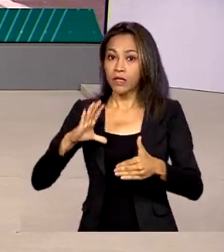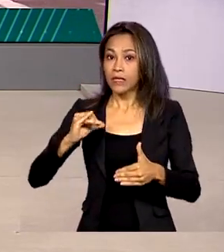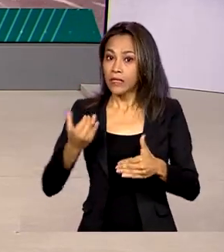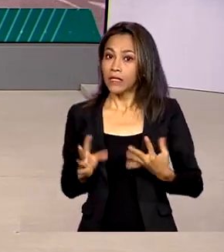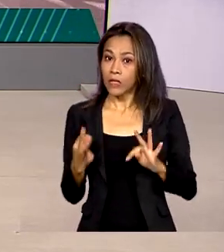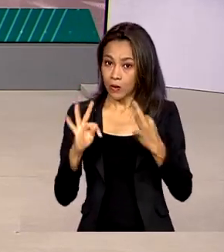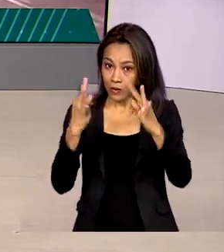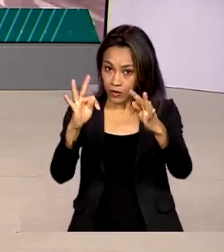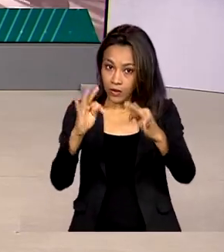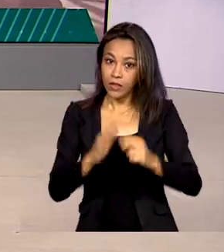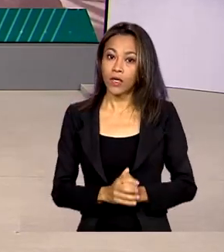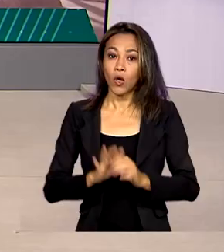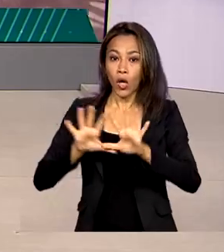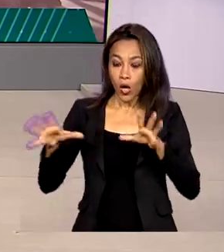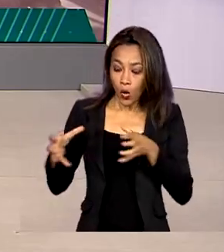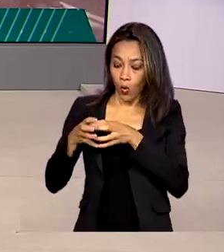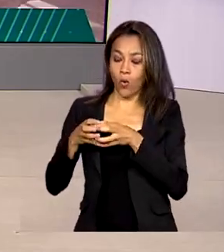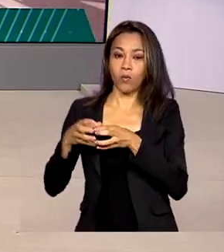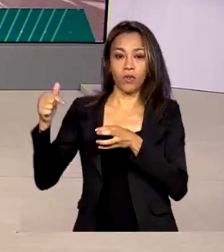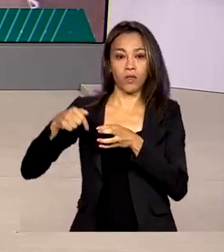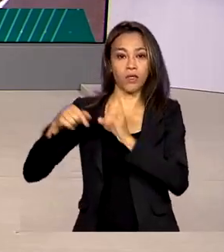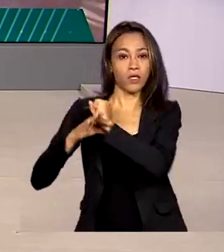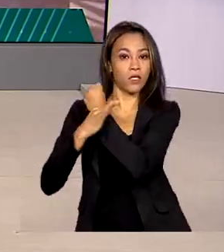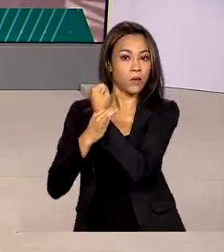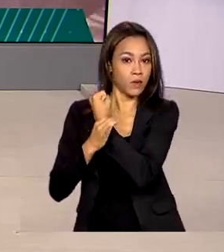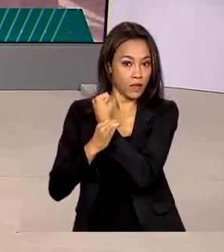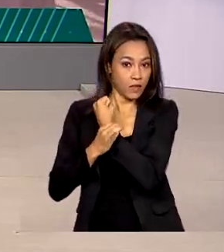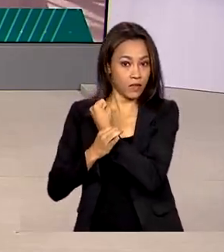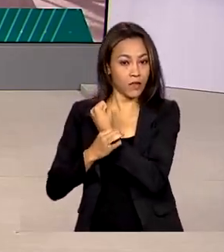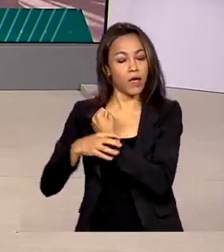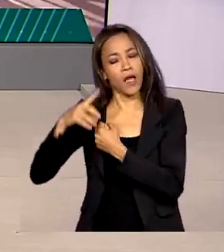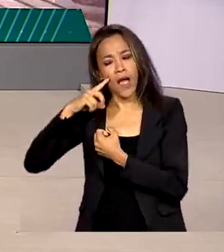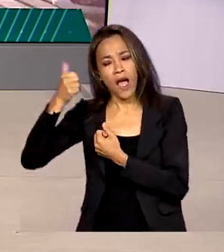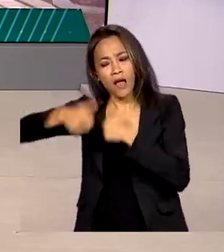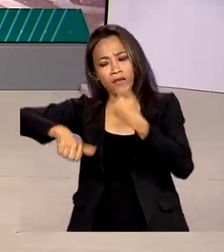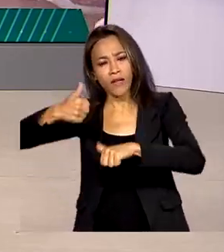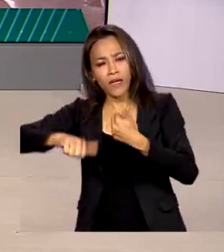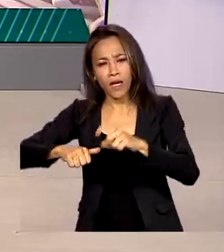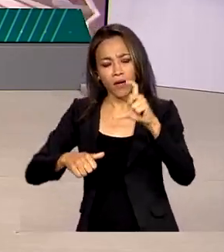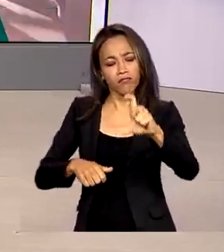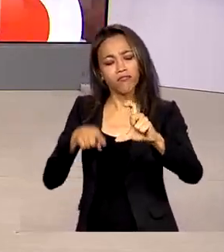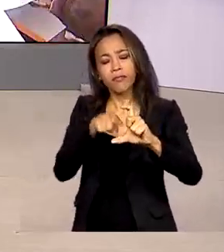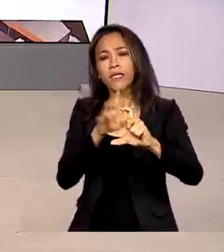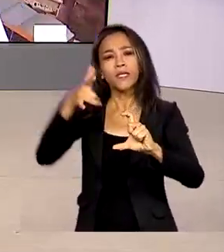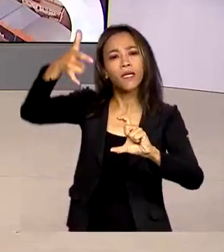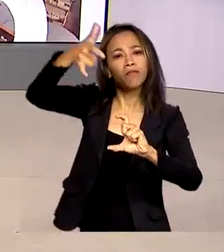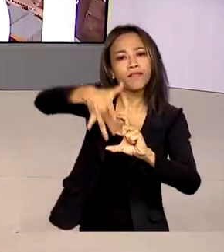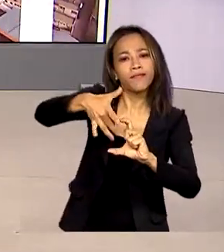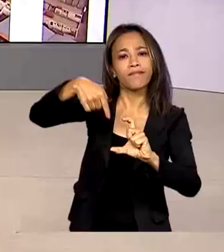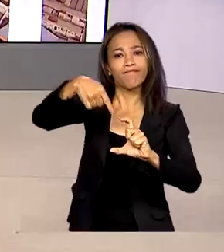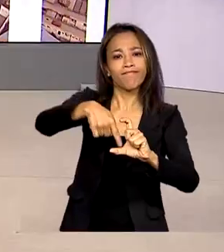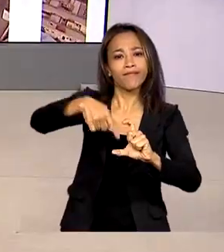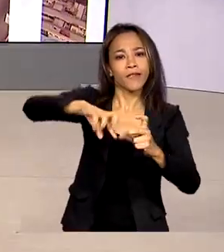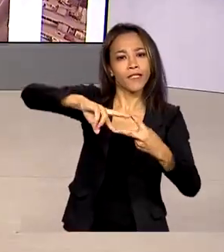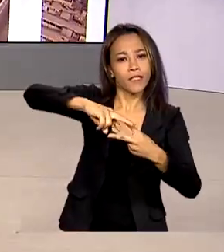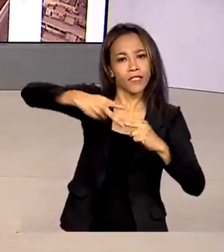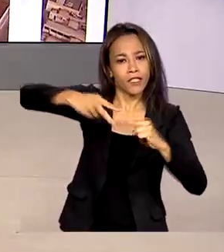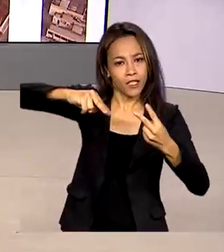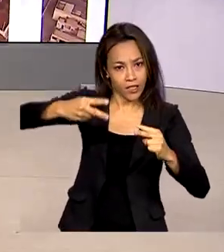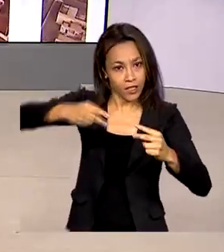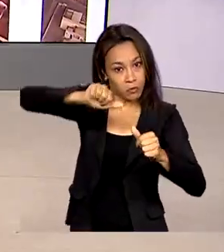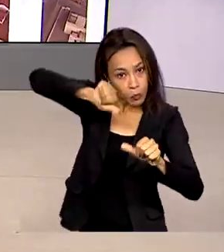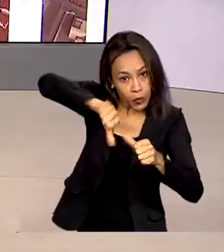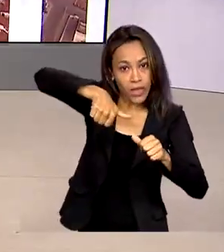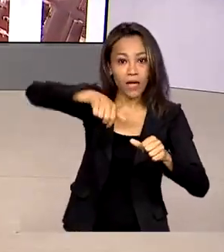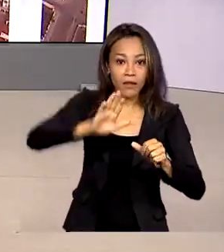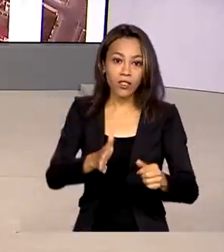à Comissão Técnica Nacional em Biossegurança a análise do imunizante que contém organismos geneticamente modificados. Já